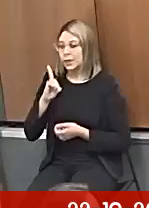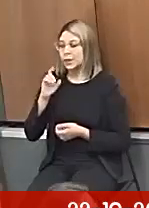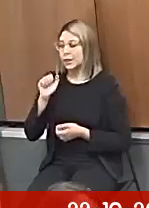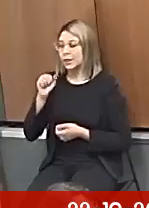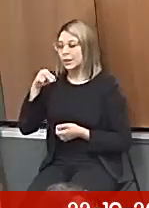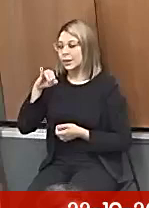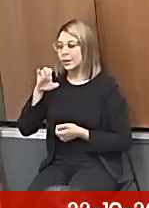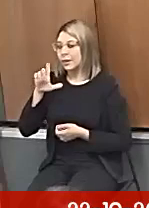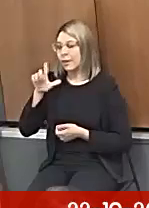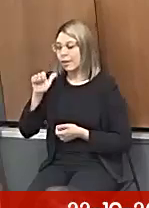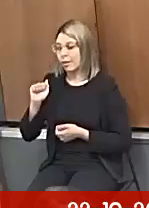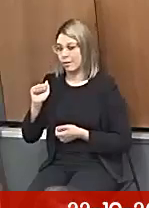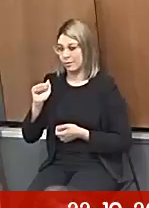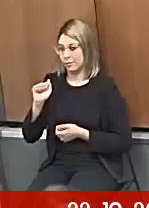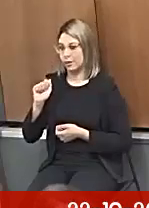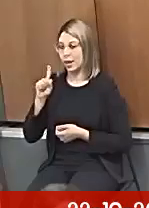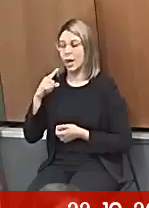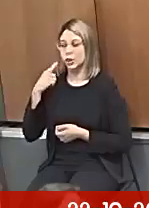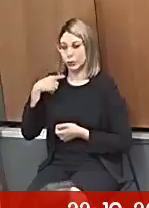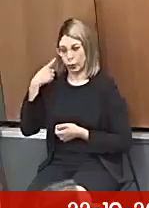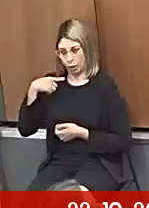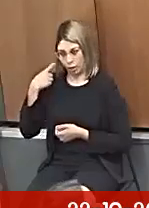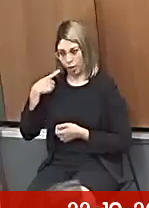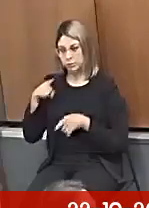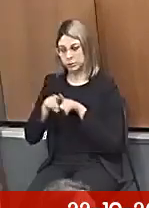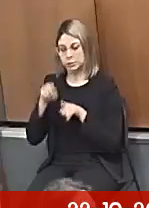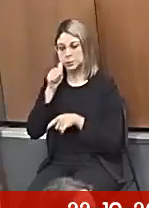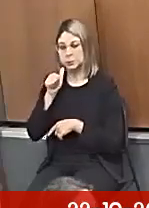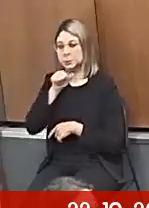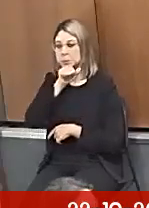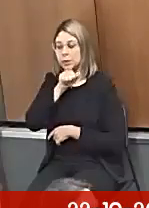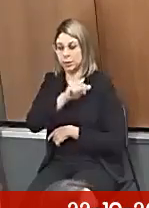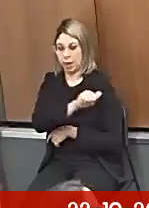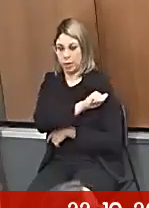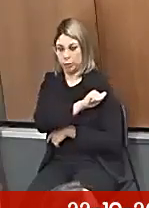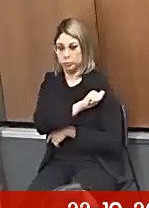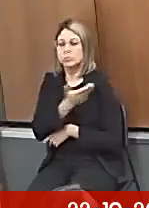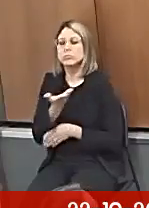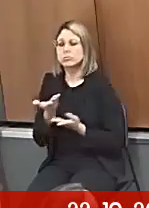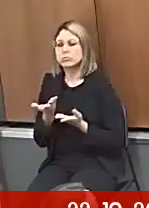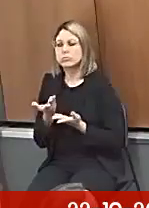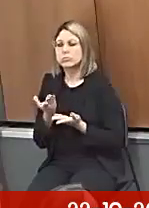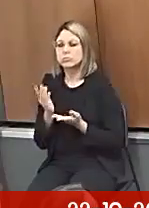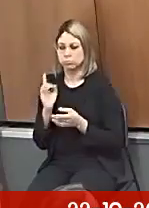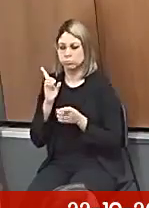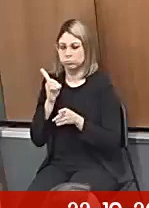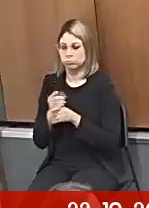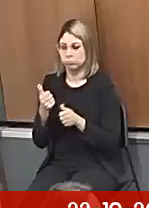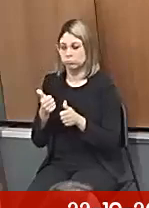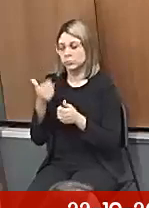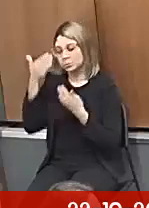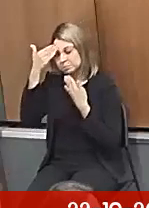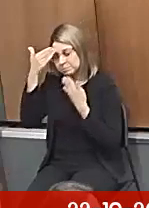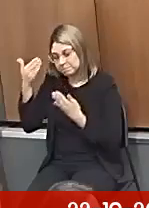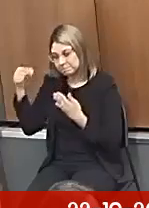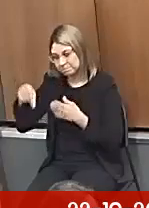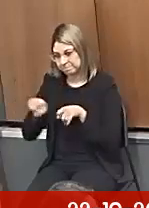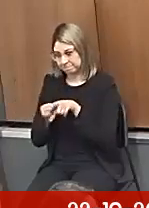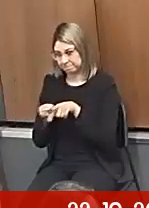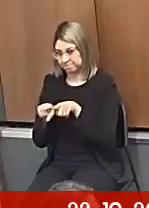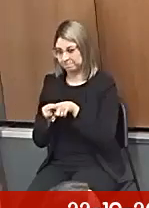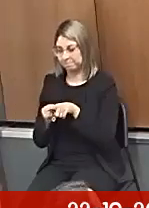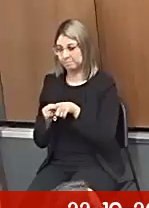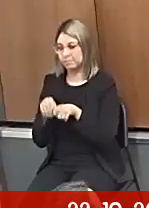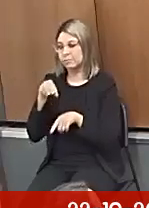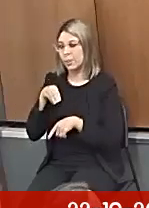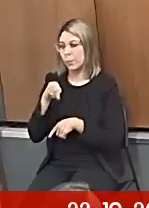Daniela Mata Machado, que é advogada e também mãe de aluno. Cadê a Daniela? Está aqui. Daniela, muito obrigado pela presença também.